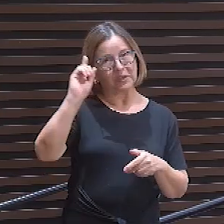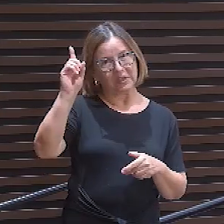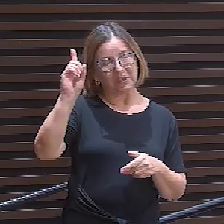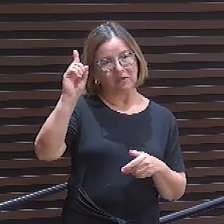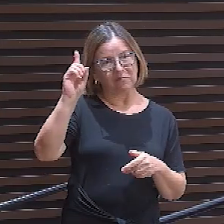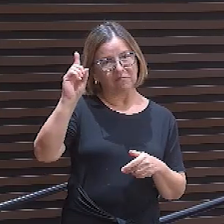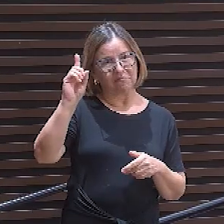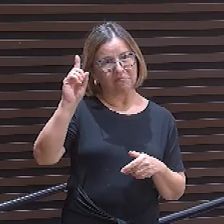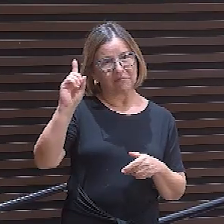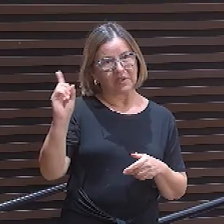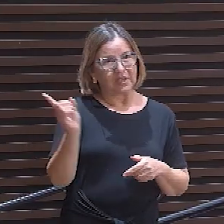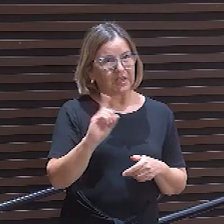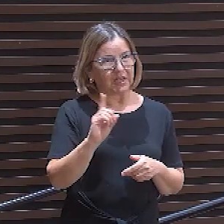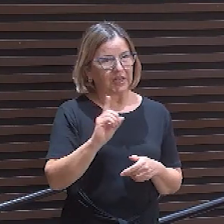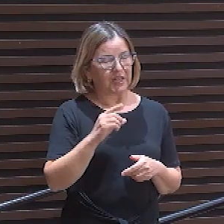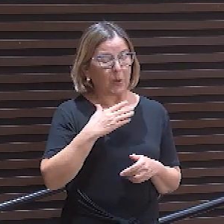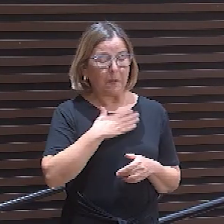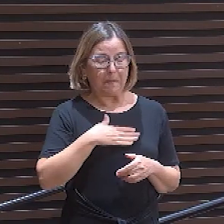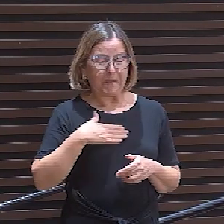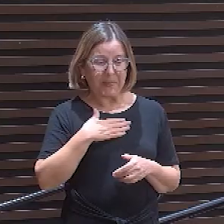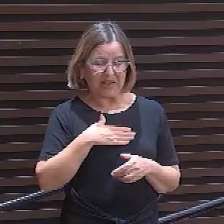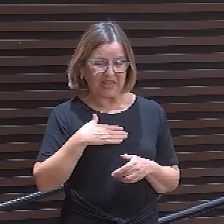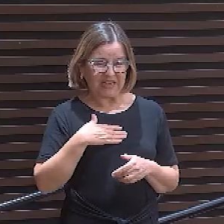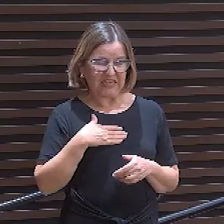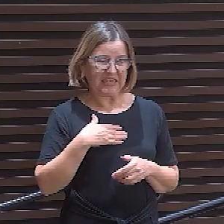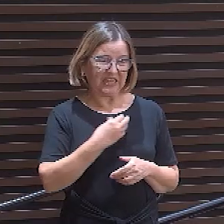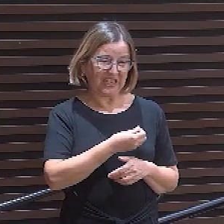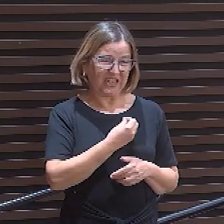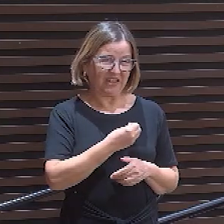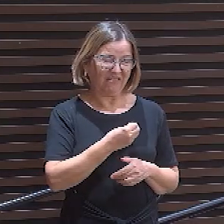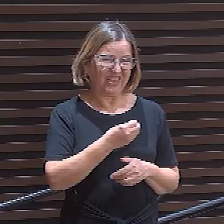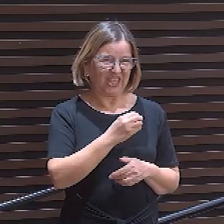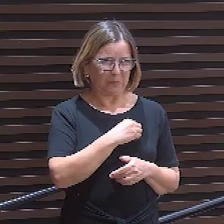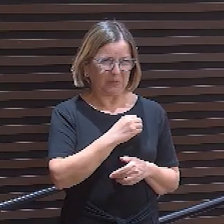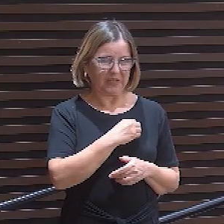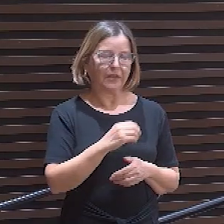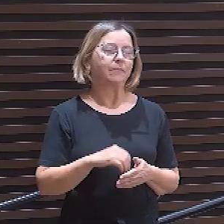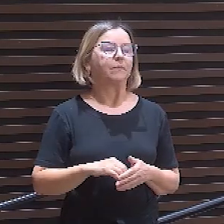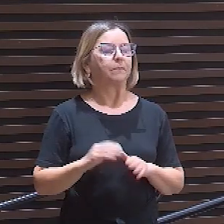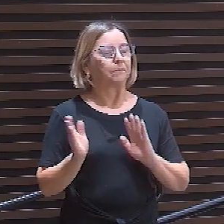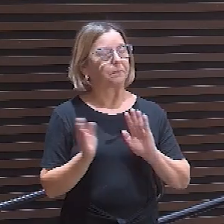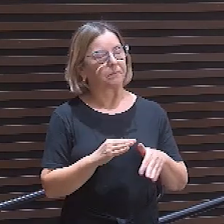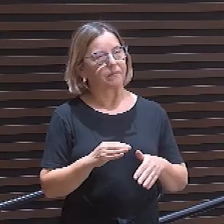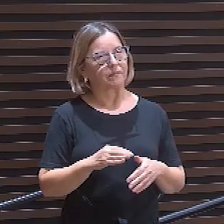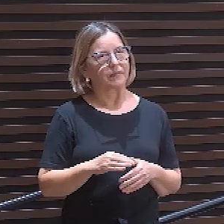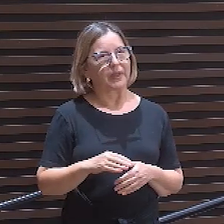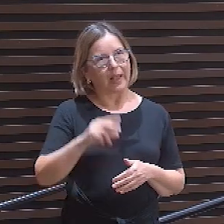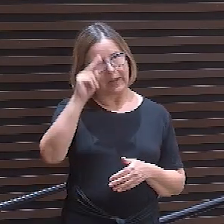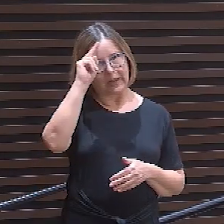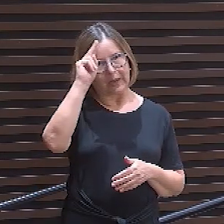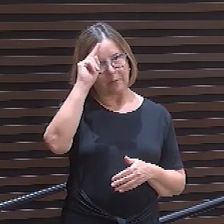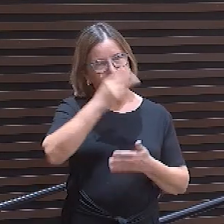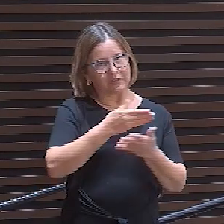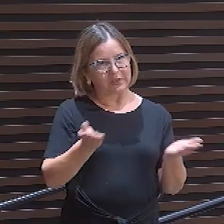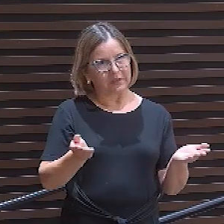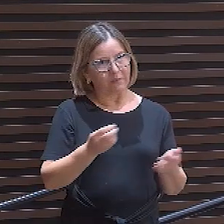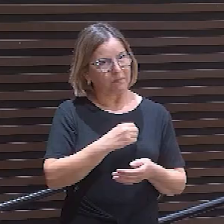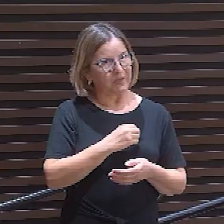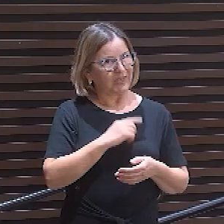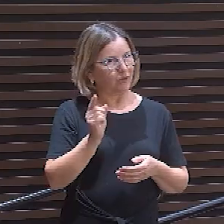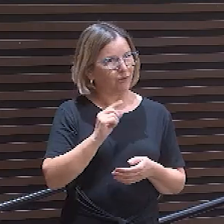transitórios do pecado. Só para lembrar aqui, pecado não é ruim, pecado é